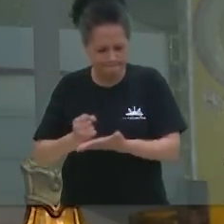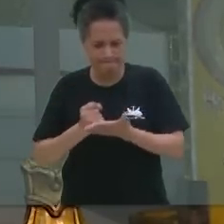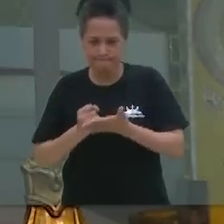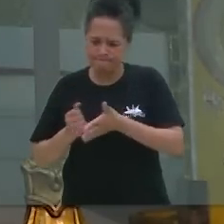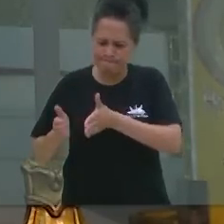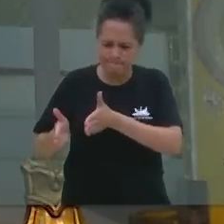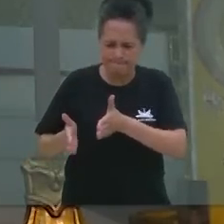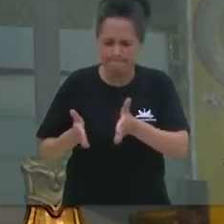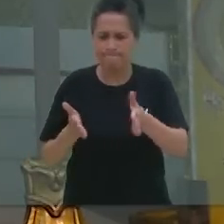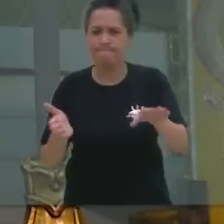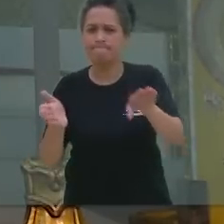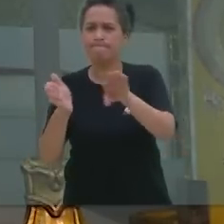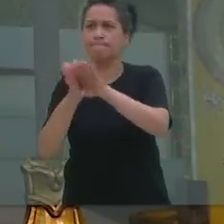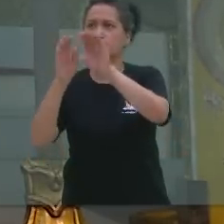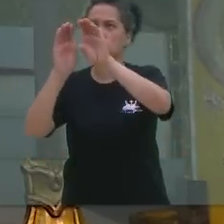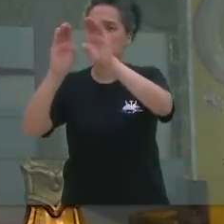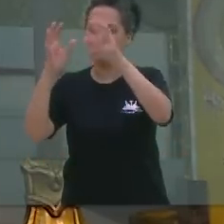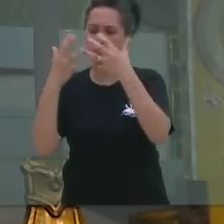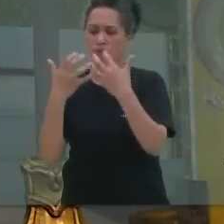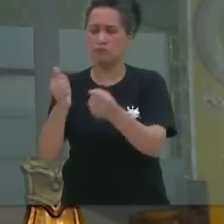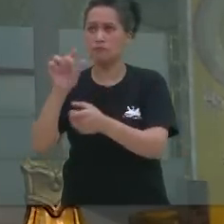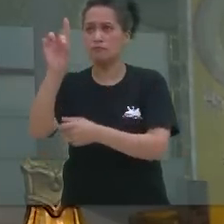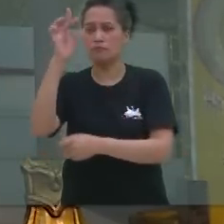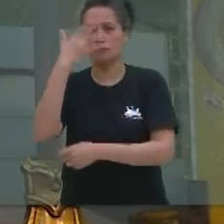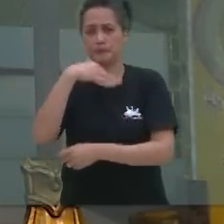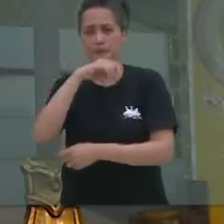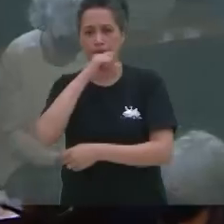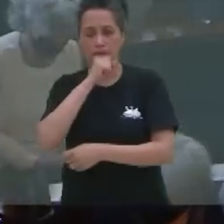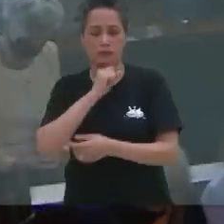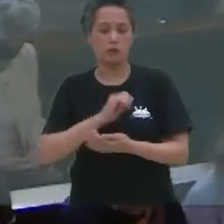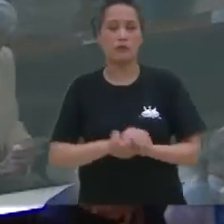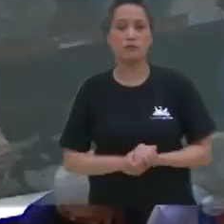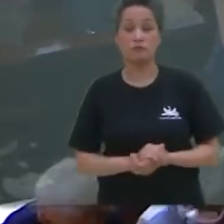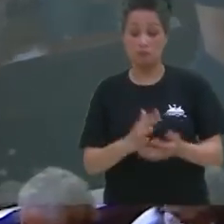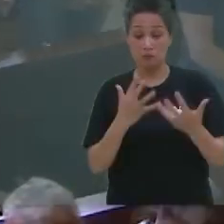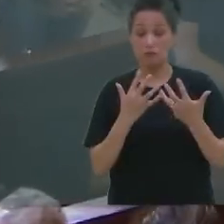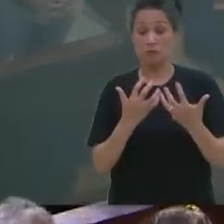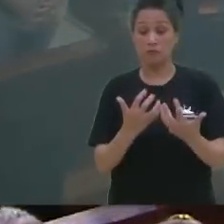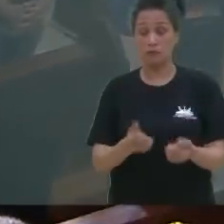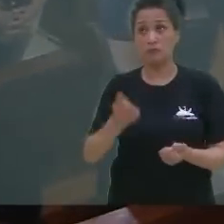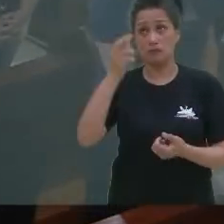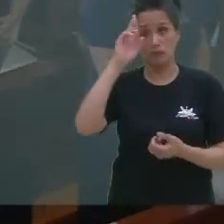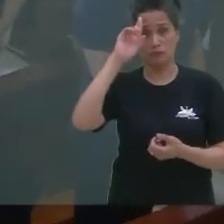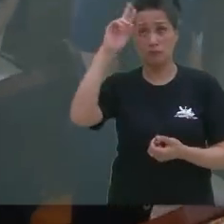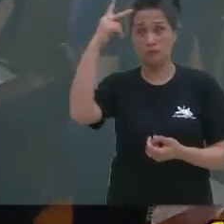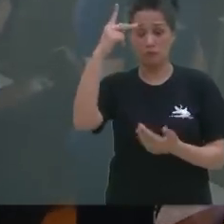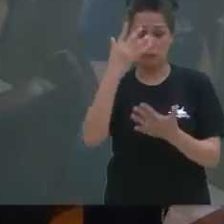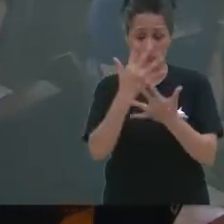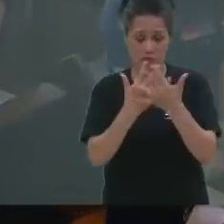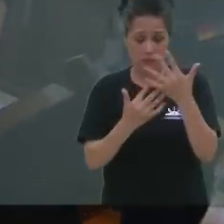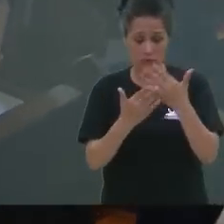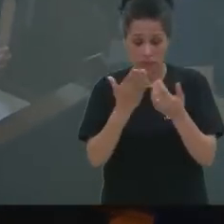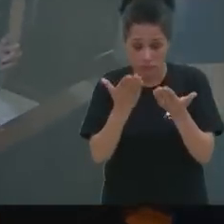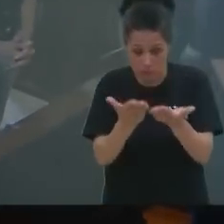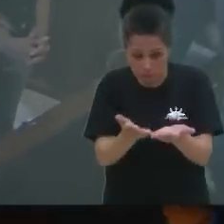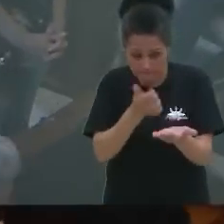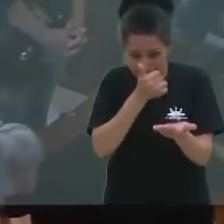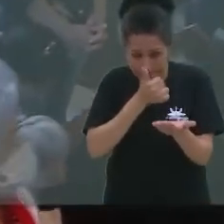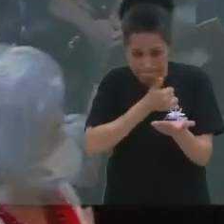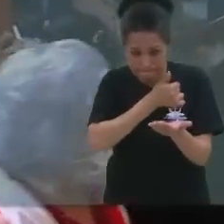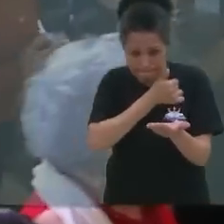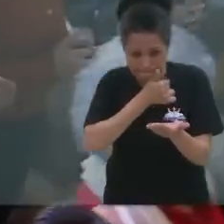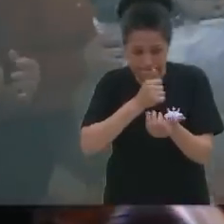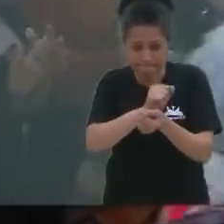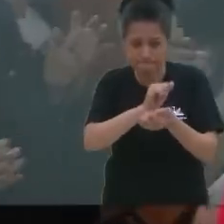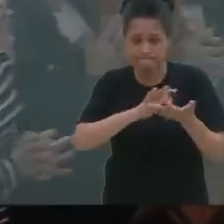rumo ao céu, seja aceito por Deus Pai Todo-Poderoso. Receba o Senhor por tuas mãos este